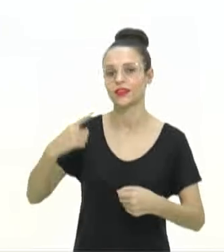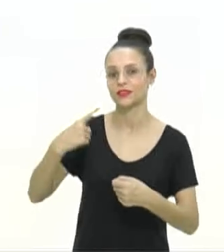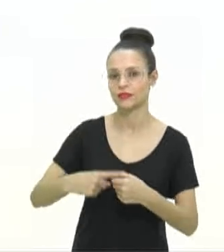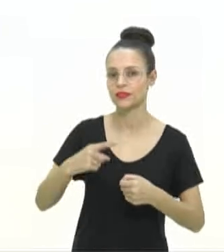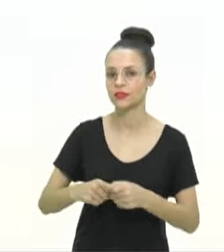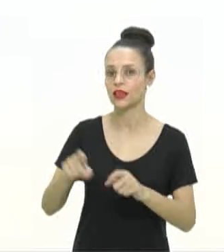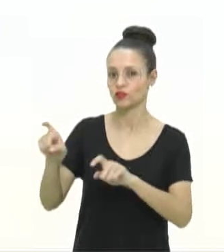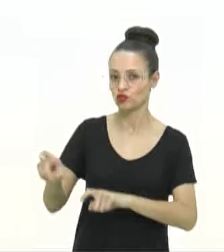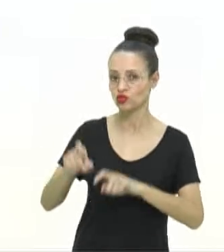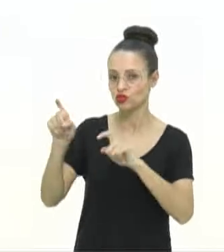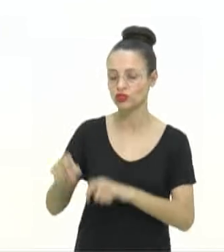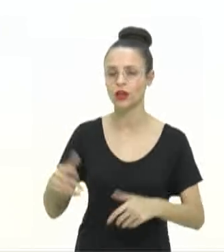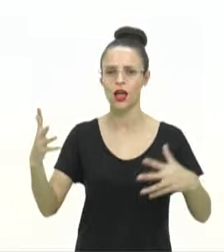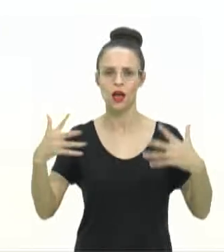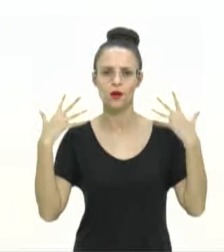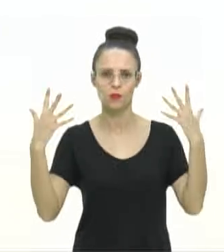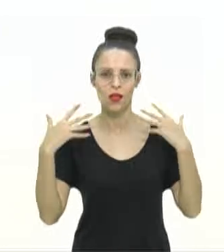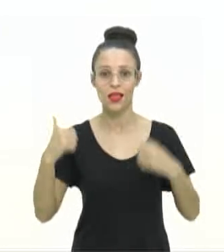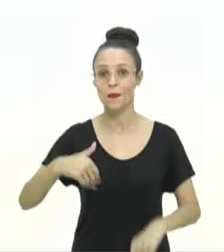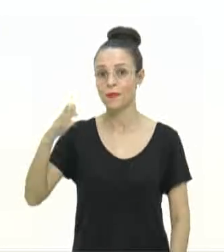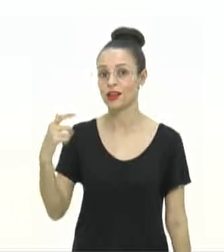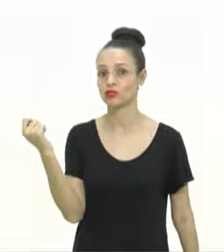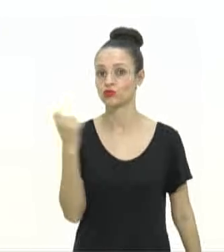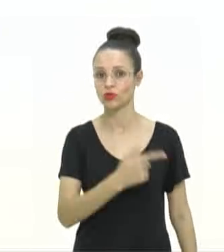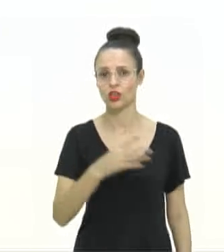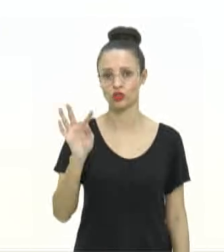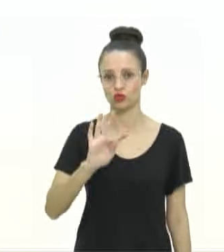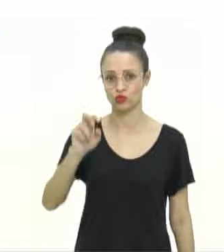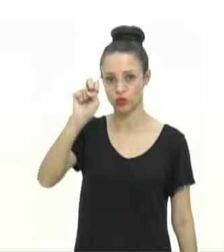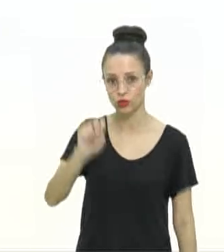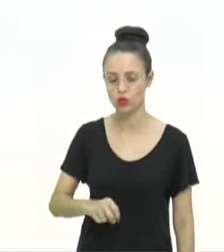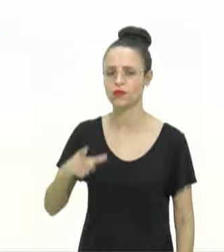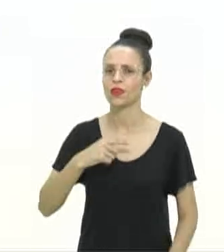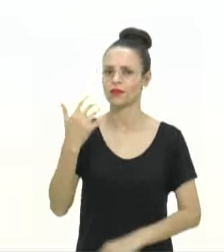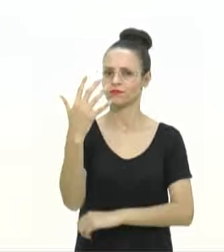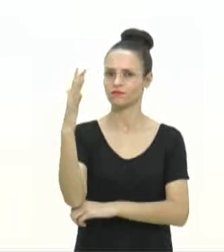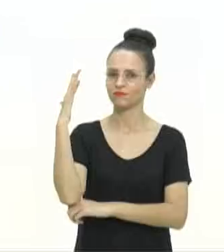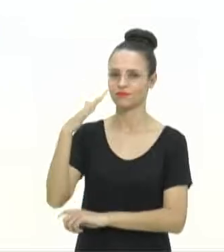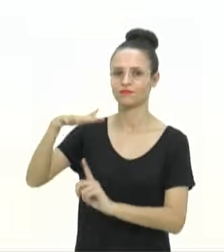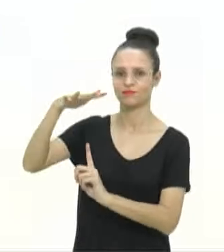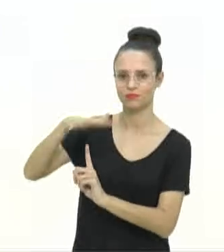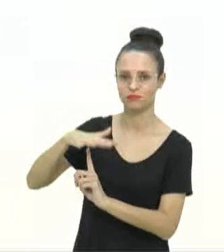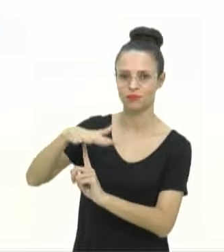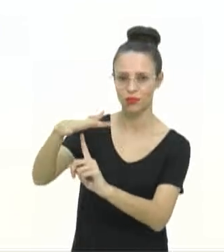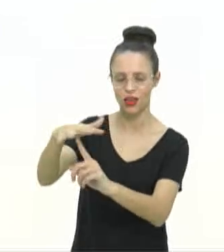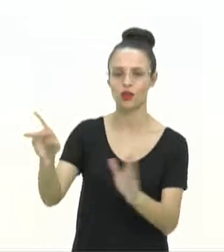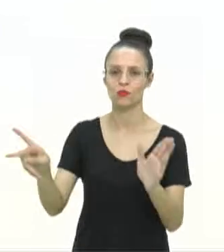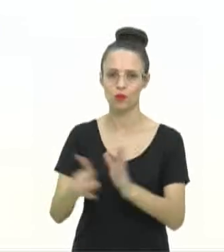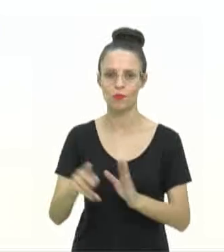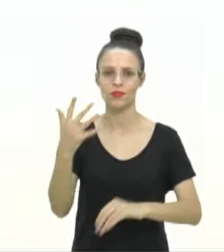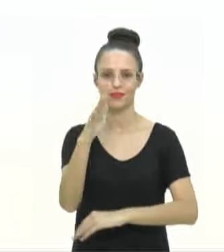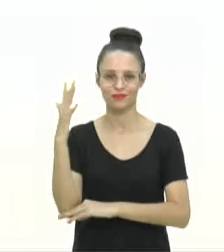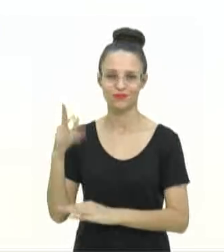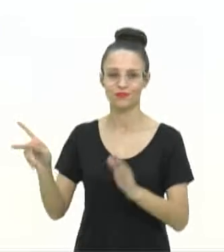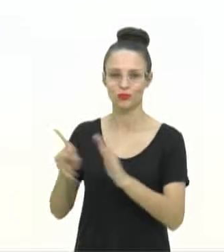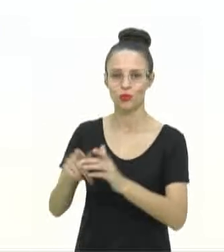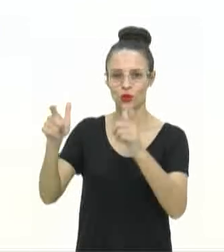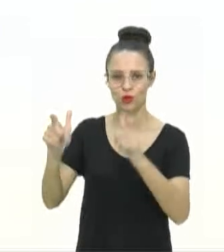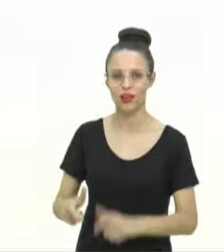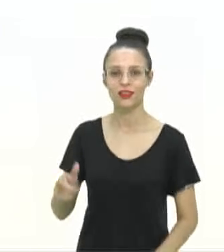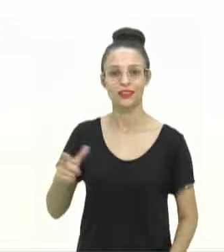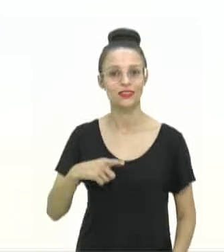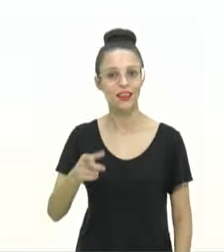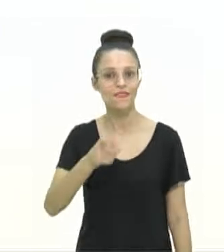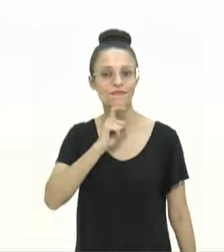Alegre, mais do que em Tijucas, existem muitos pinheiros, árvore típica da nossa região e que no inverno oferece o